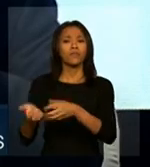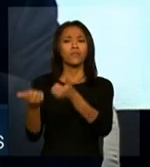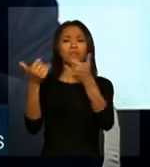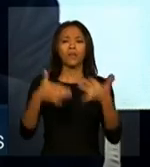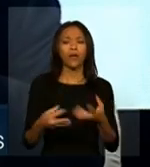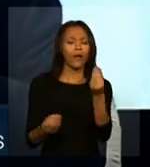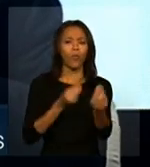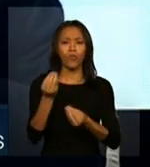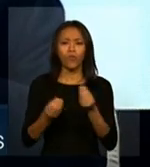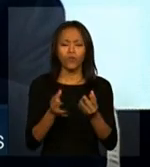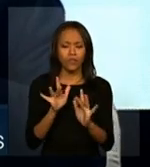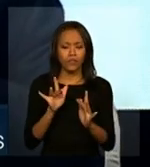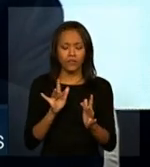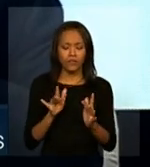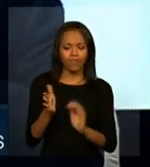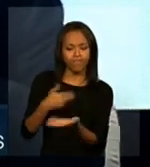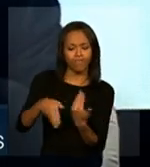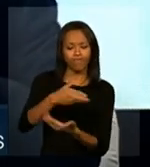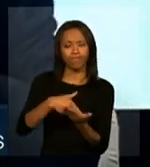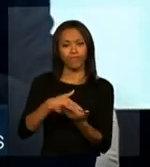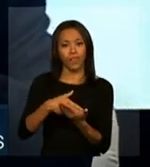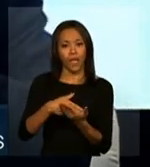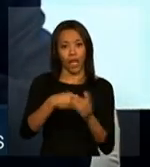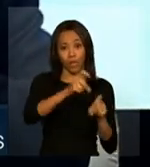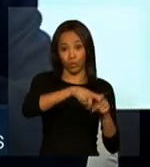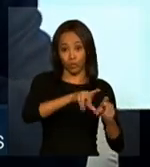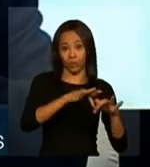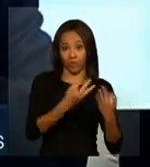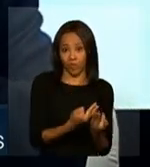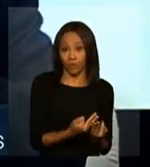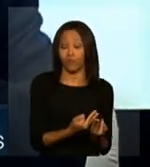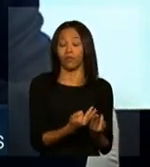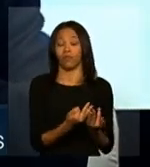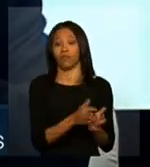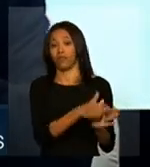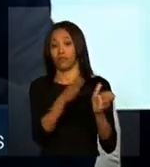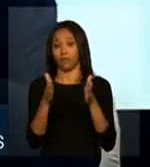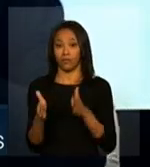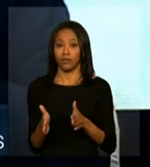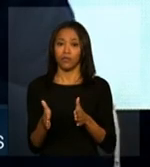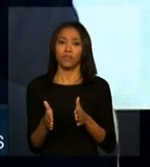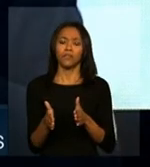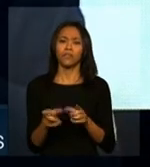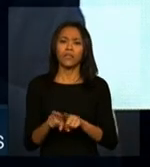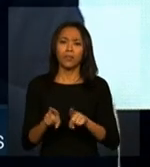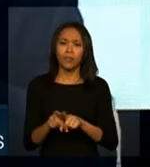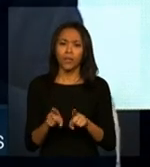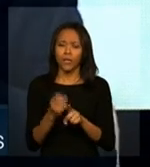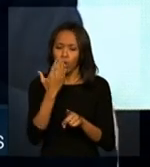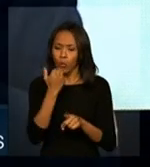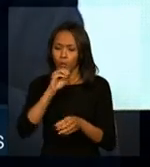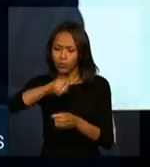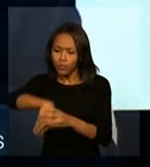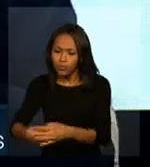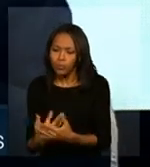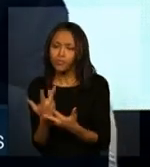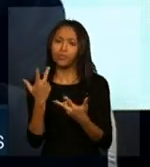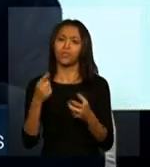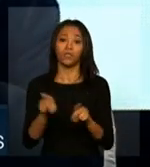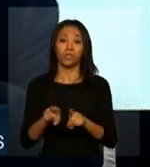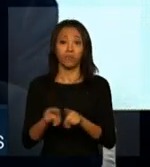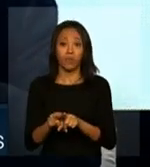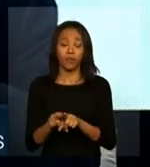articulação entre a agricultura familiar, no Ano Internacional da Agricultura Familiar, e a produção de alimentos e a